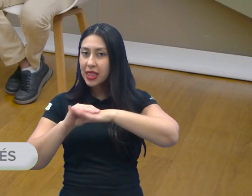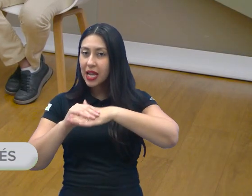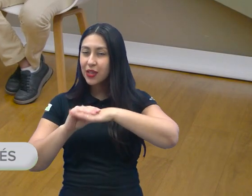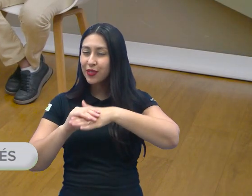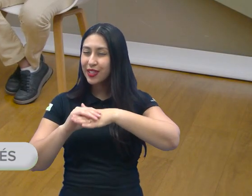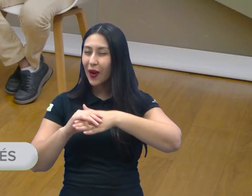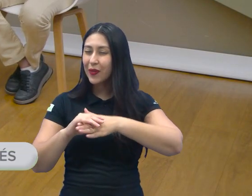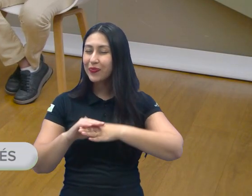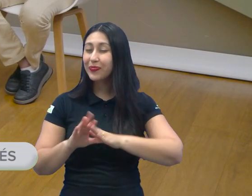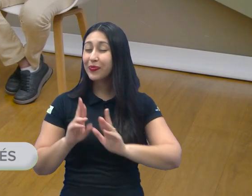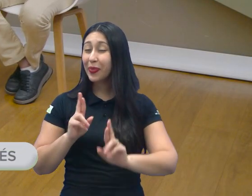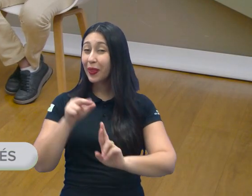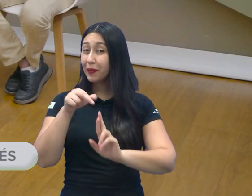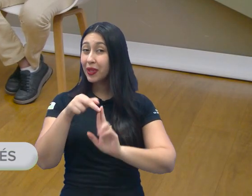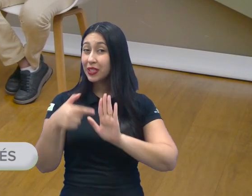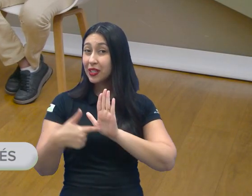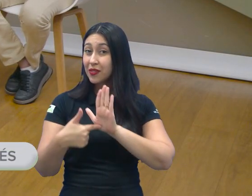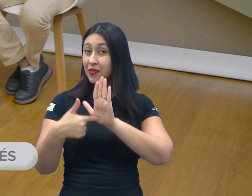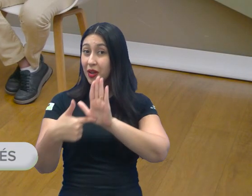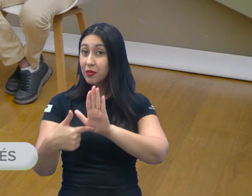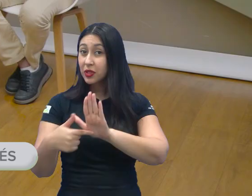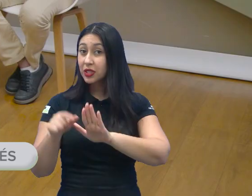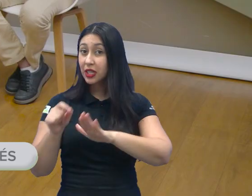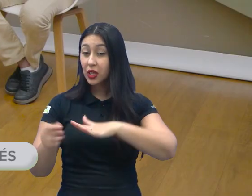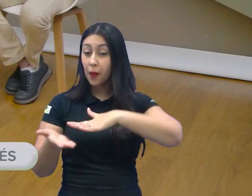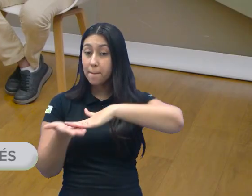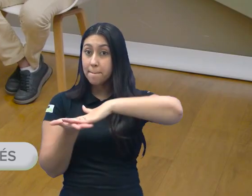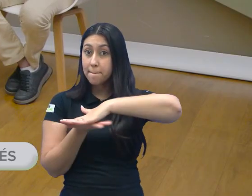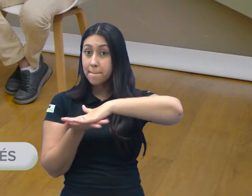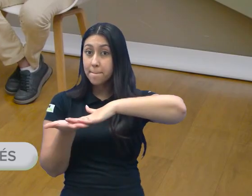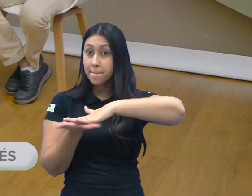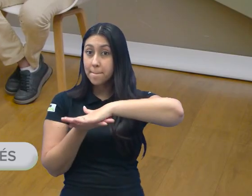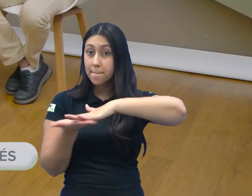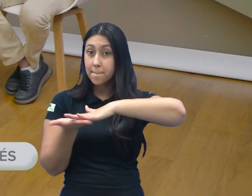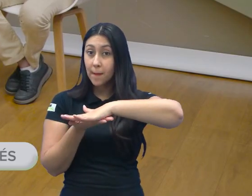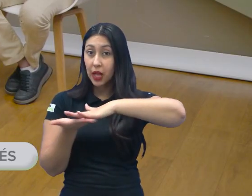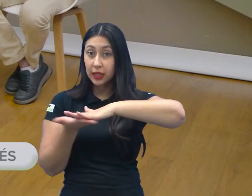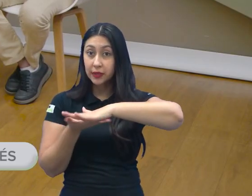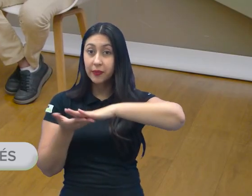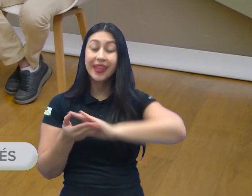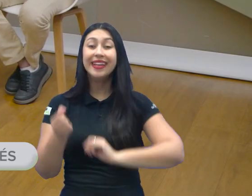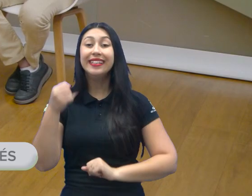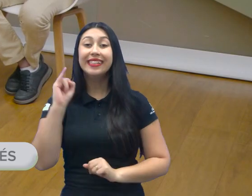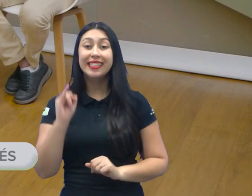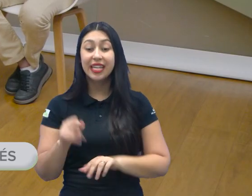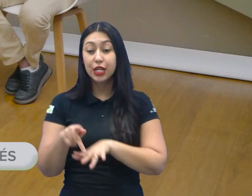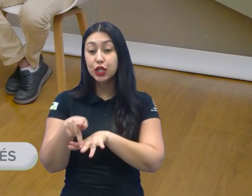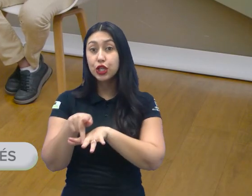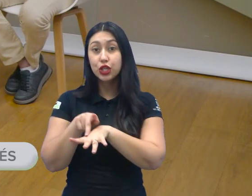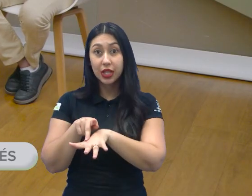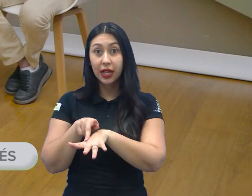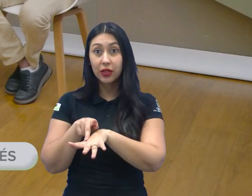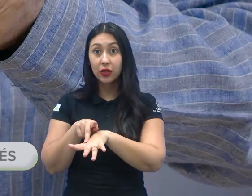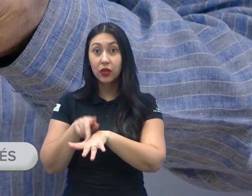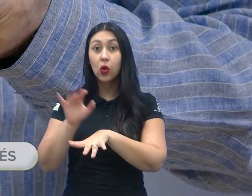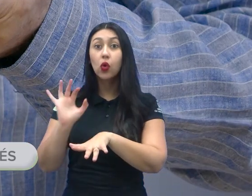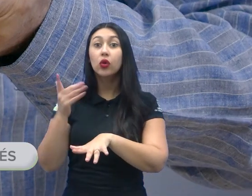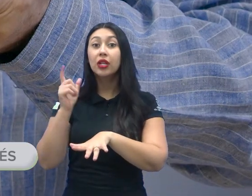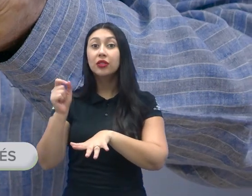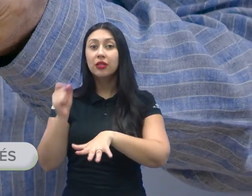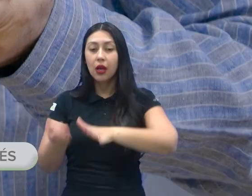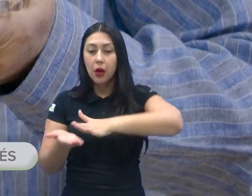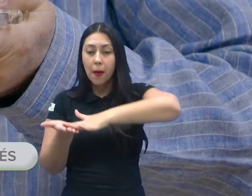por exemplo, a região plantar, né? Se você usa uma Havaiana, você joga todo o peso do corpo para a